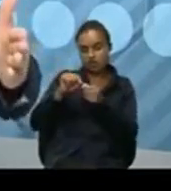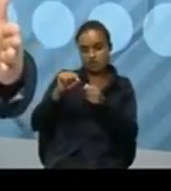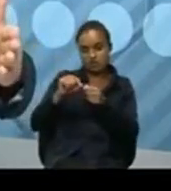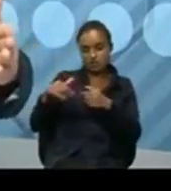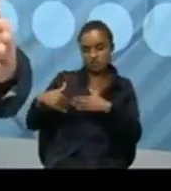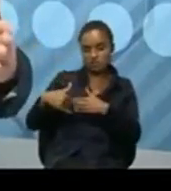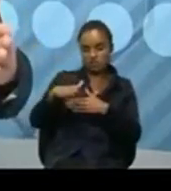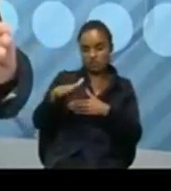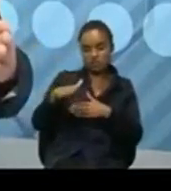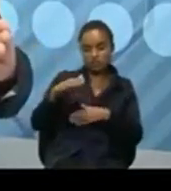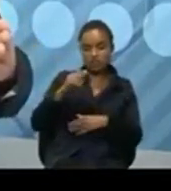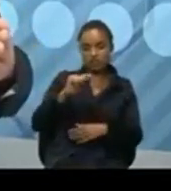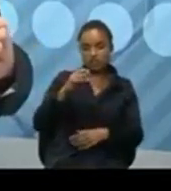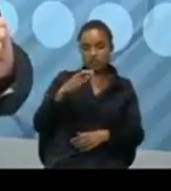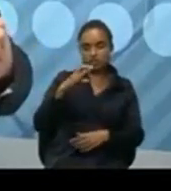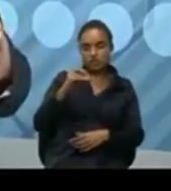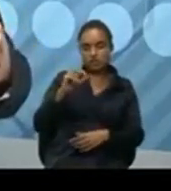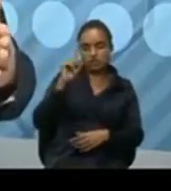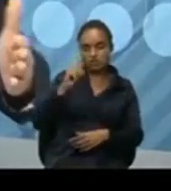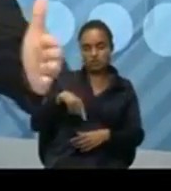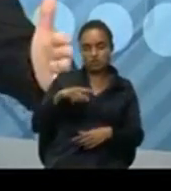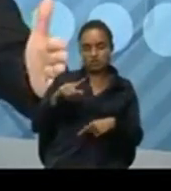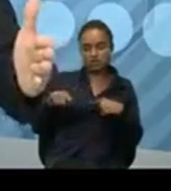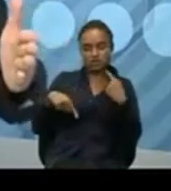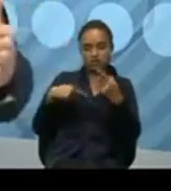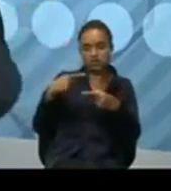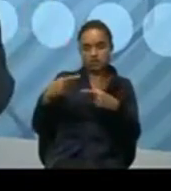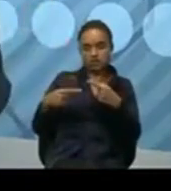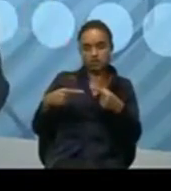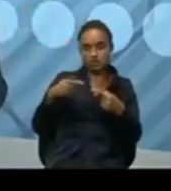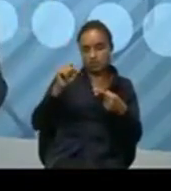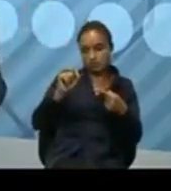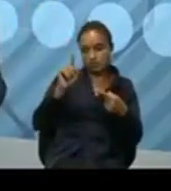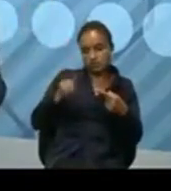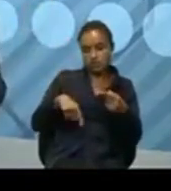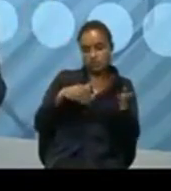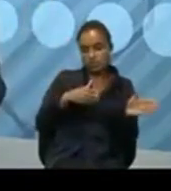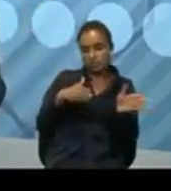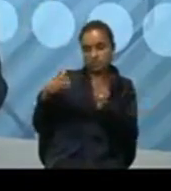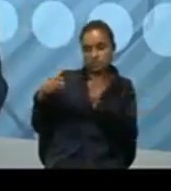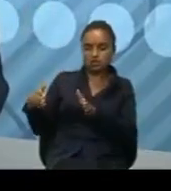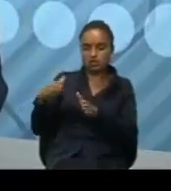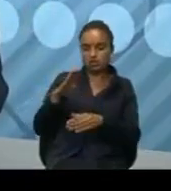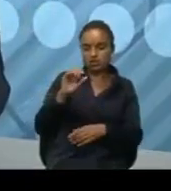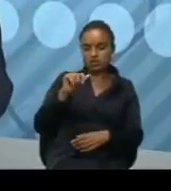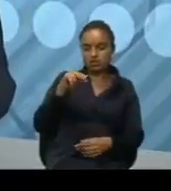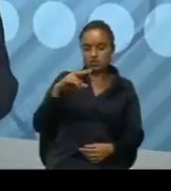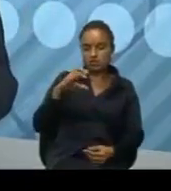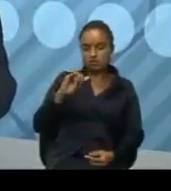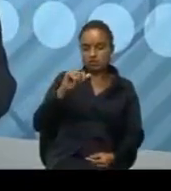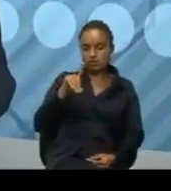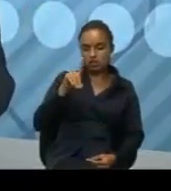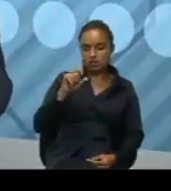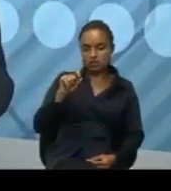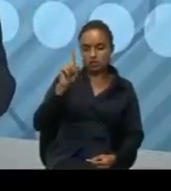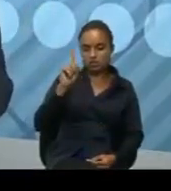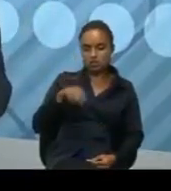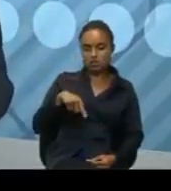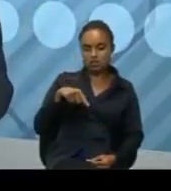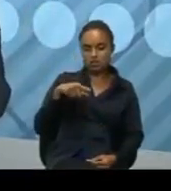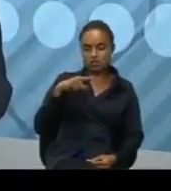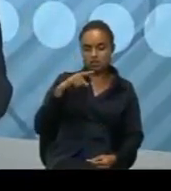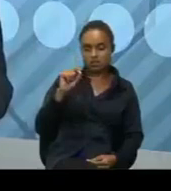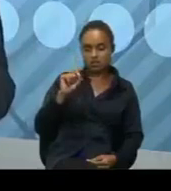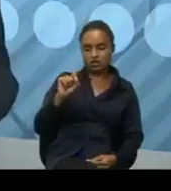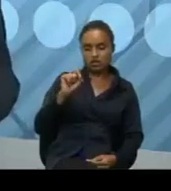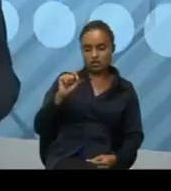estocado esses aços dobrados, porque depois eles vão diminuir aquela área de bancada, de corte, de aço, de preparo,